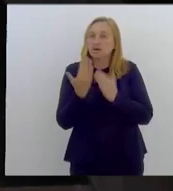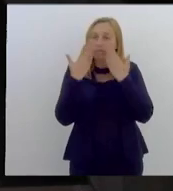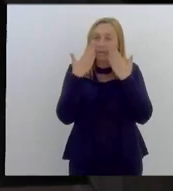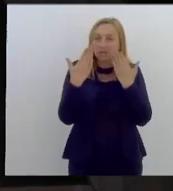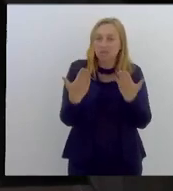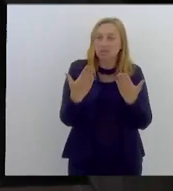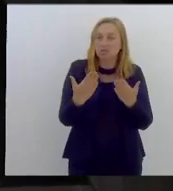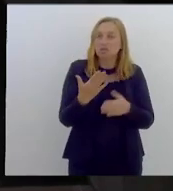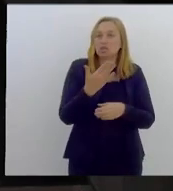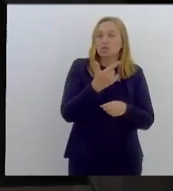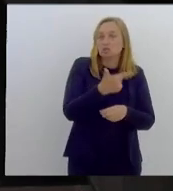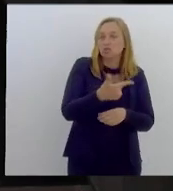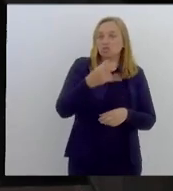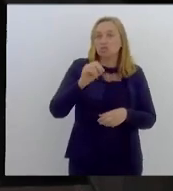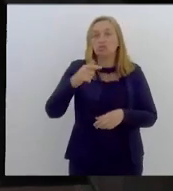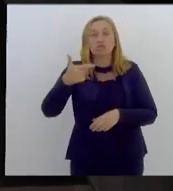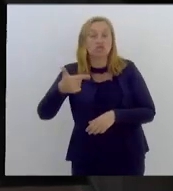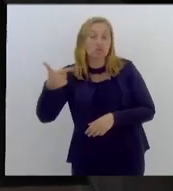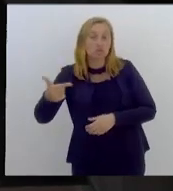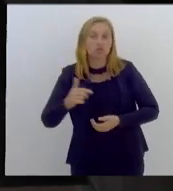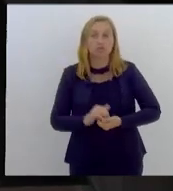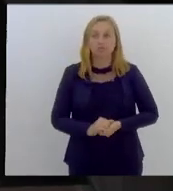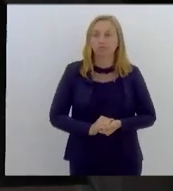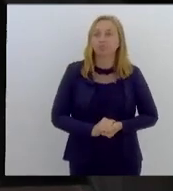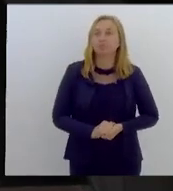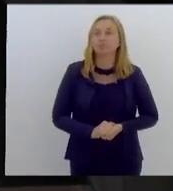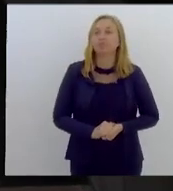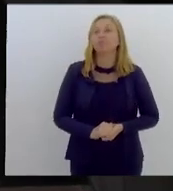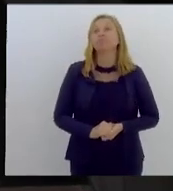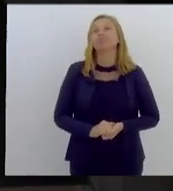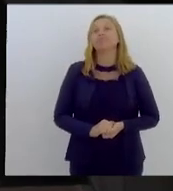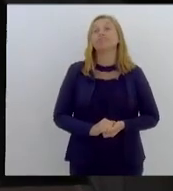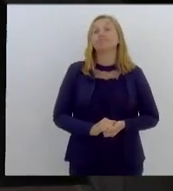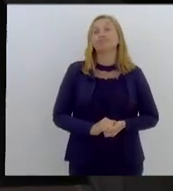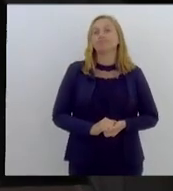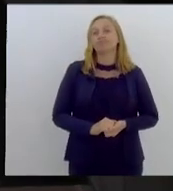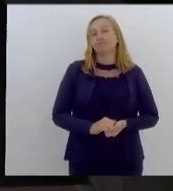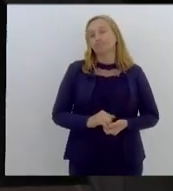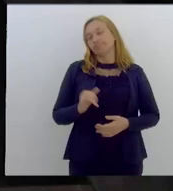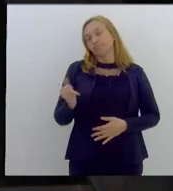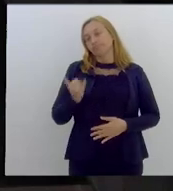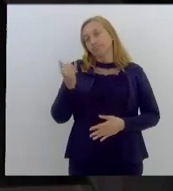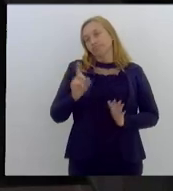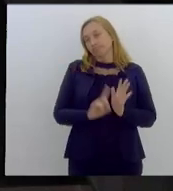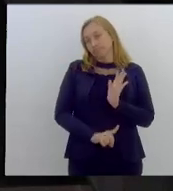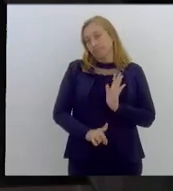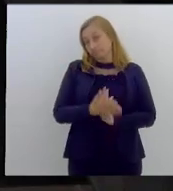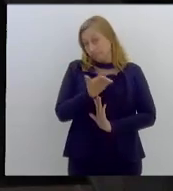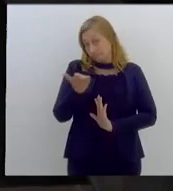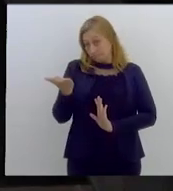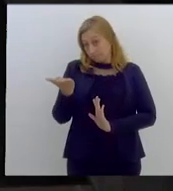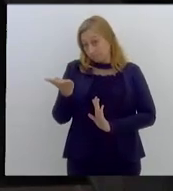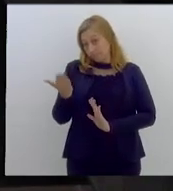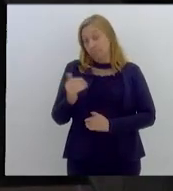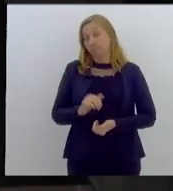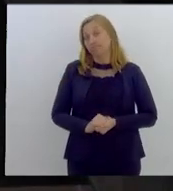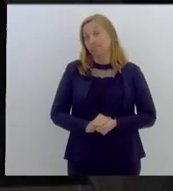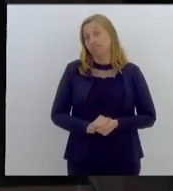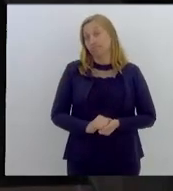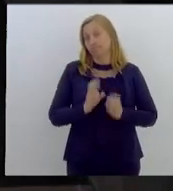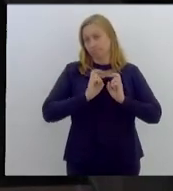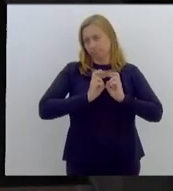apresentado em 2022. E aí, não menos importante para vocês que pegam